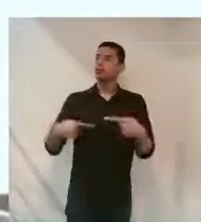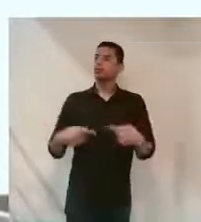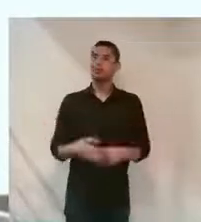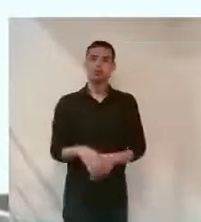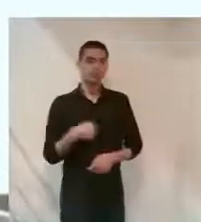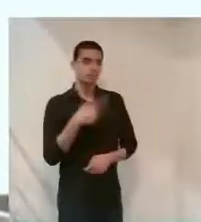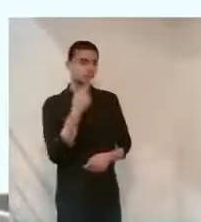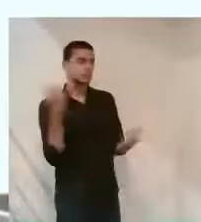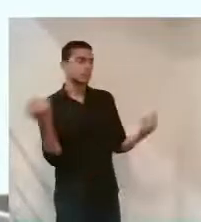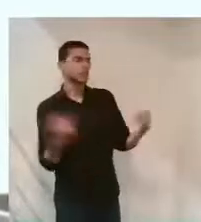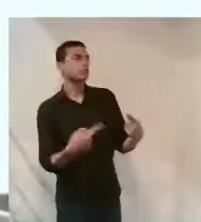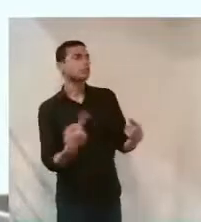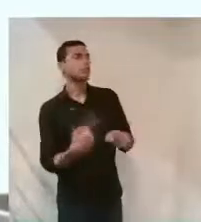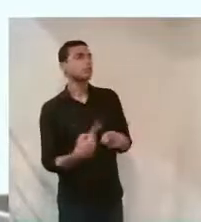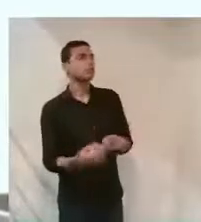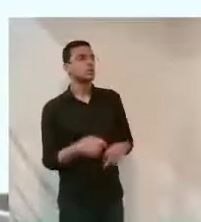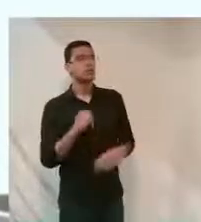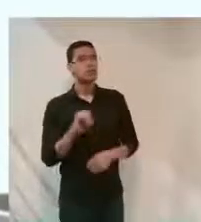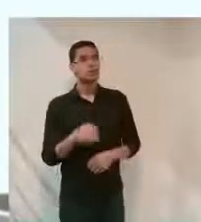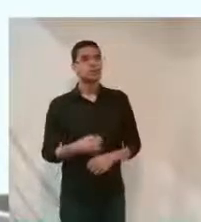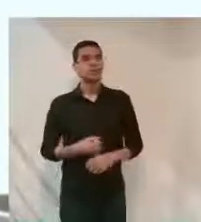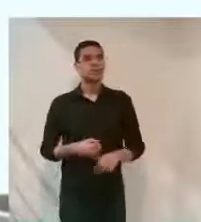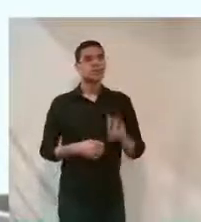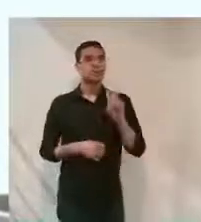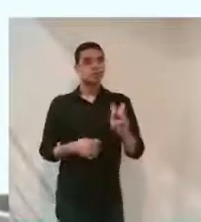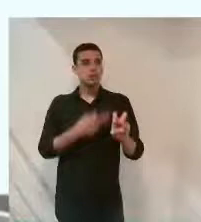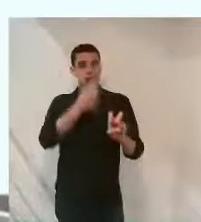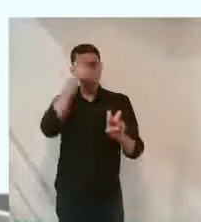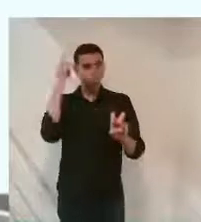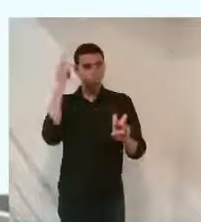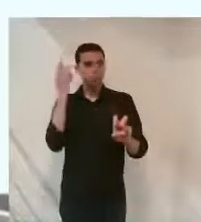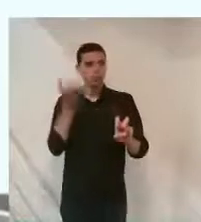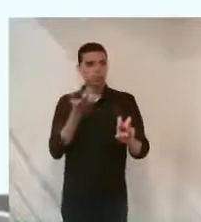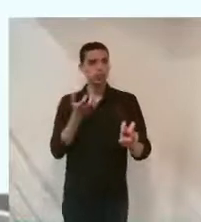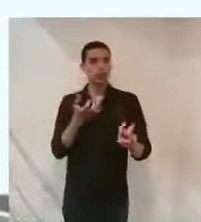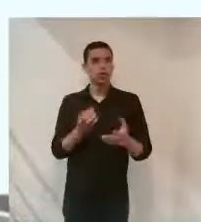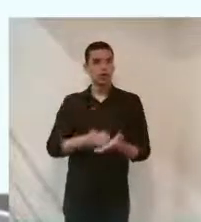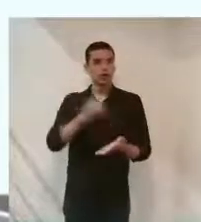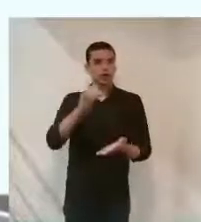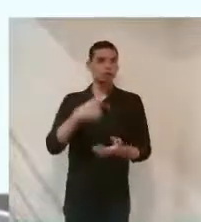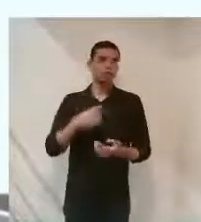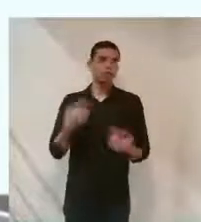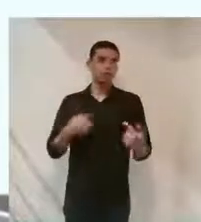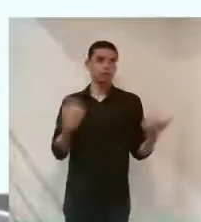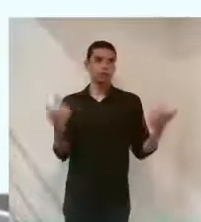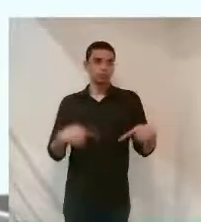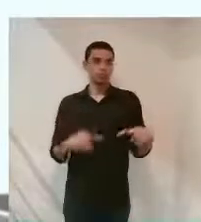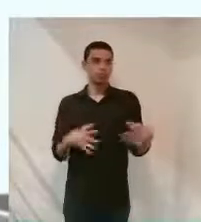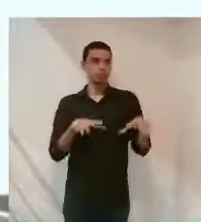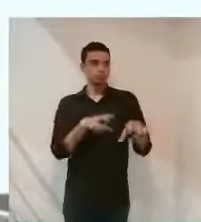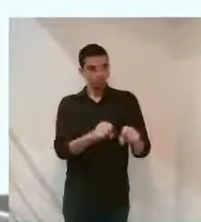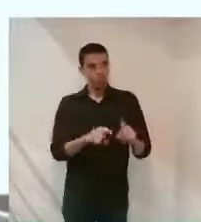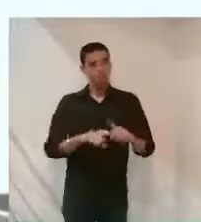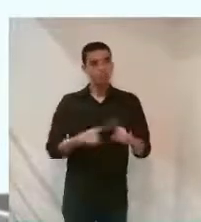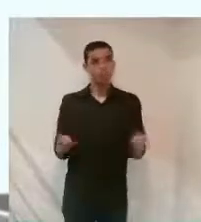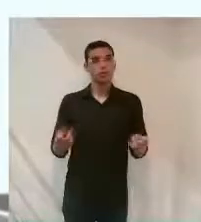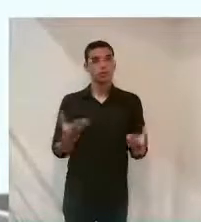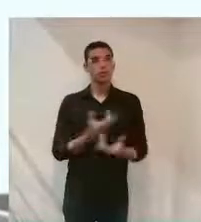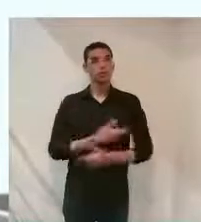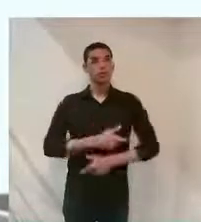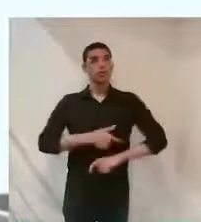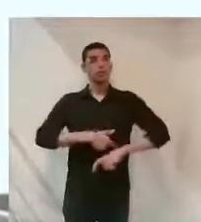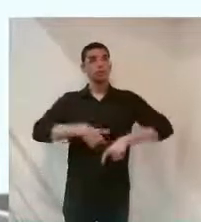5 garrafas, eu tenho a concorrência. Agora eu tenho 27 milhões de toneladas de resíduo que a gente poderia mandar para reciclagem e não manda. Então